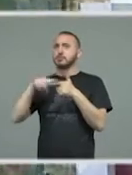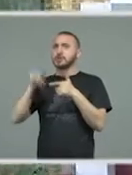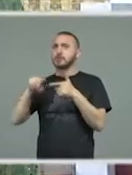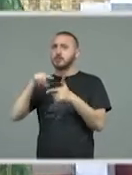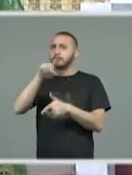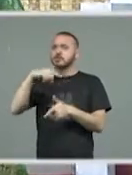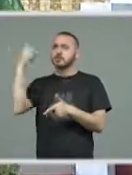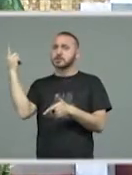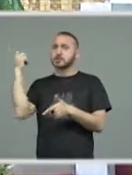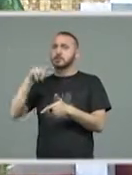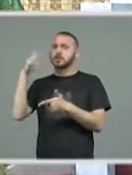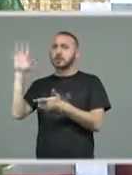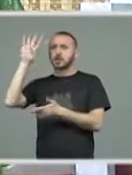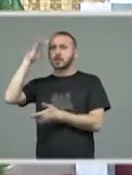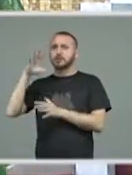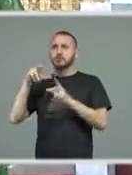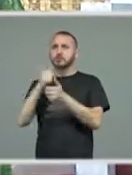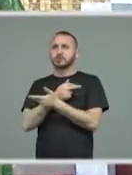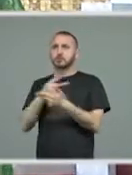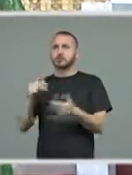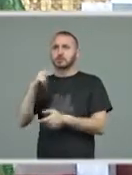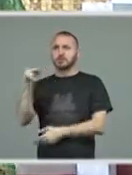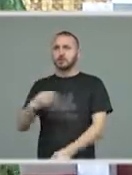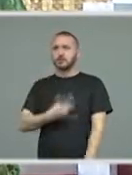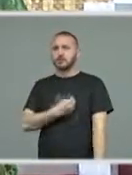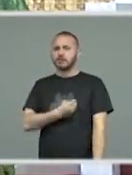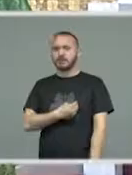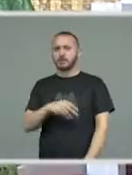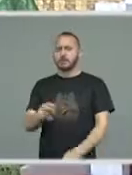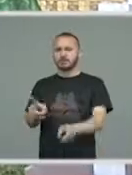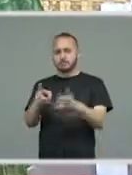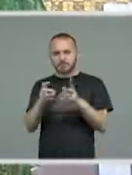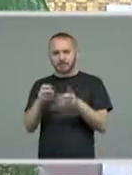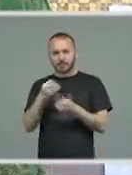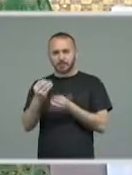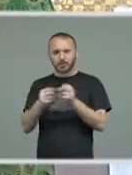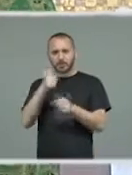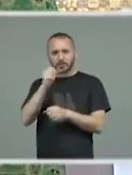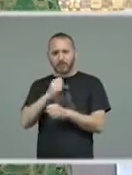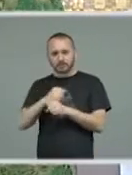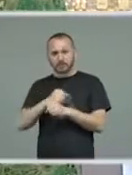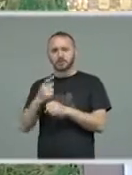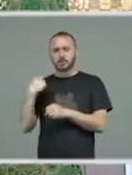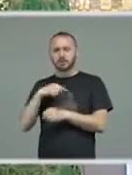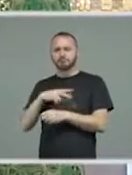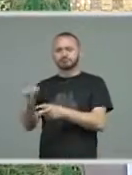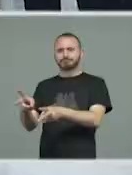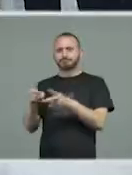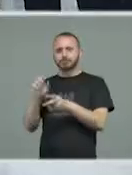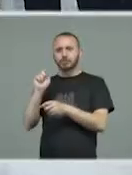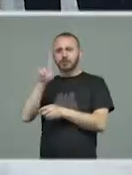Percebe como ao longo desses 10 anos nós fomos enxergando o que Deus quer de nós?